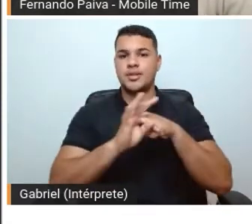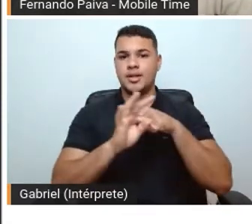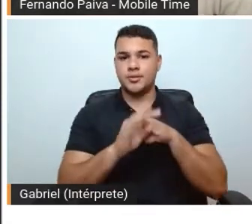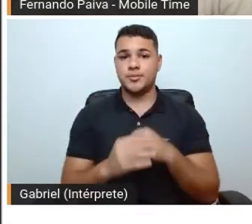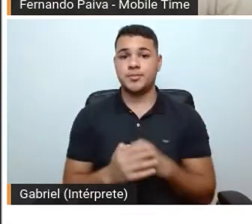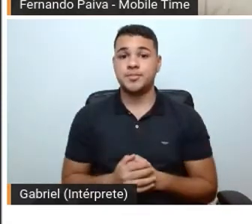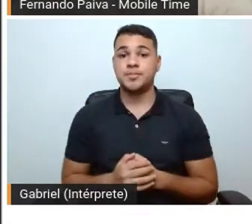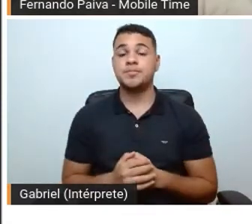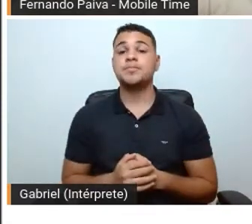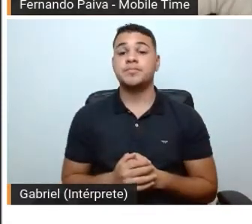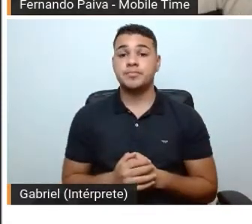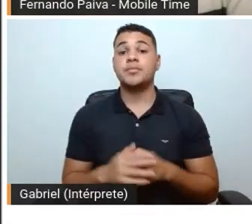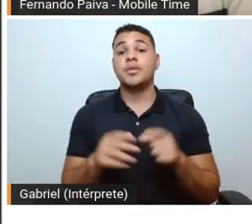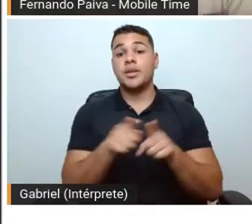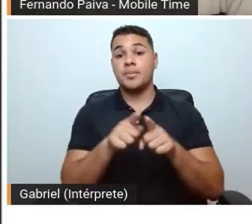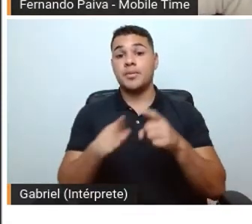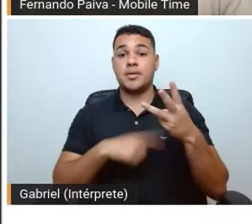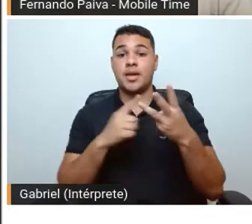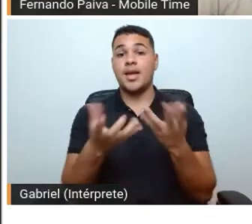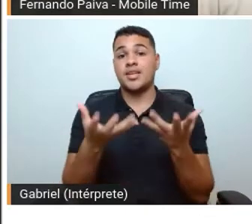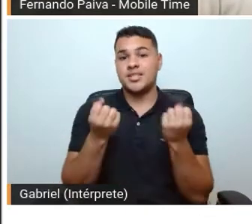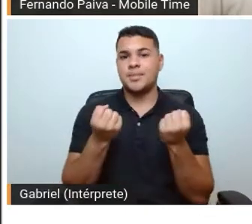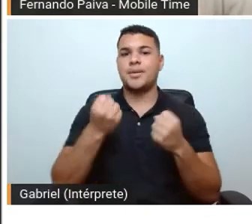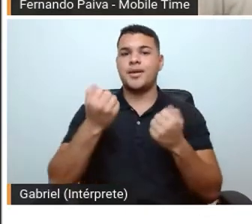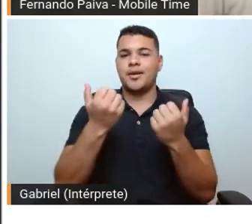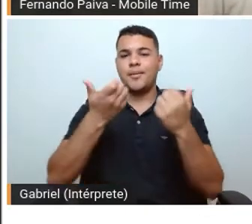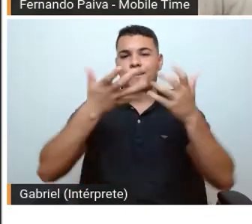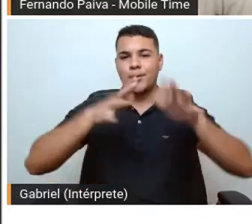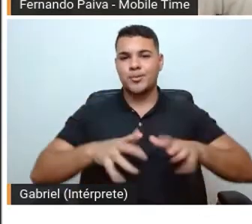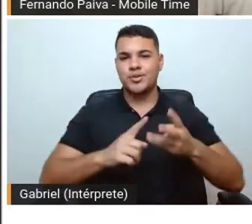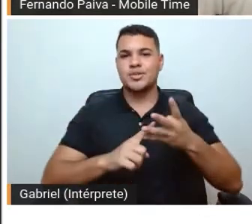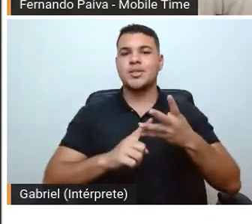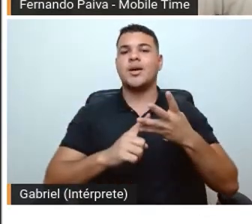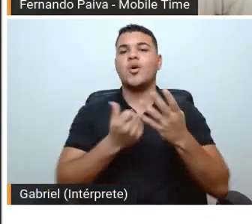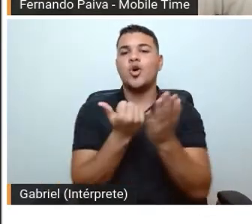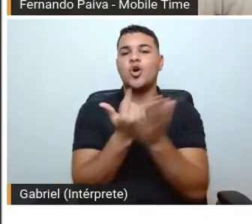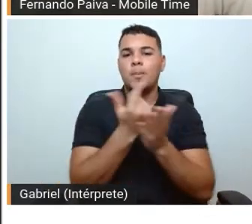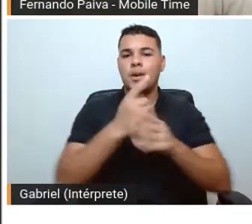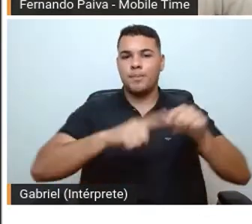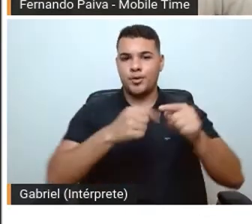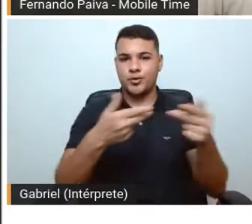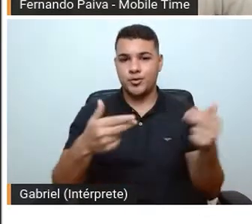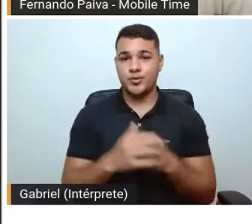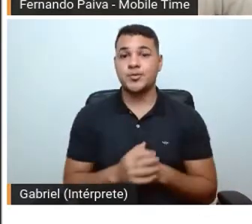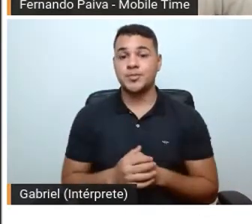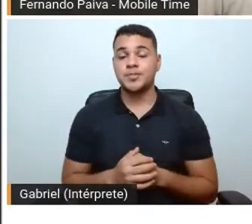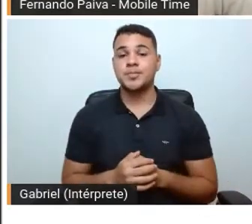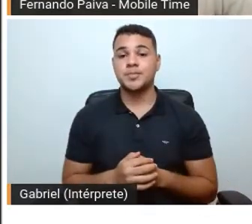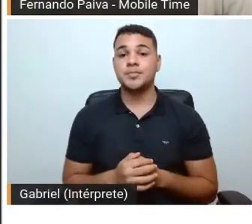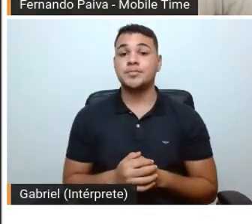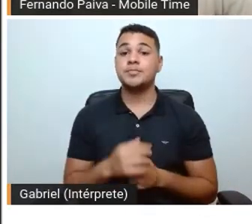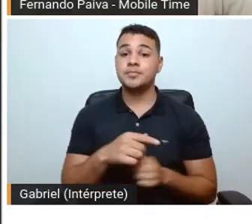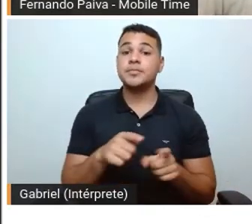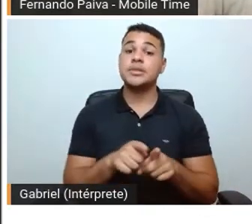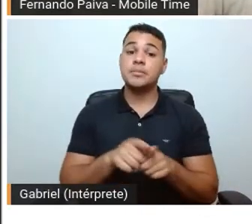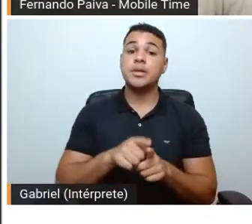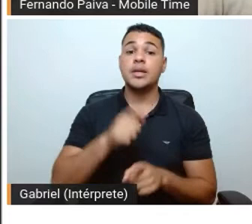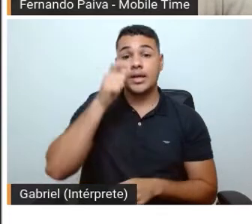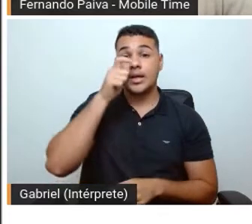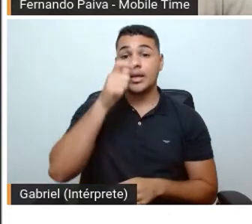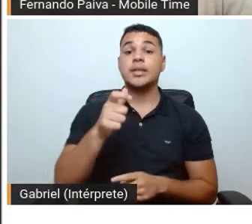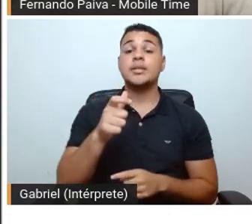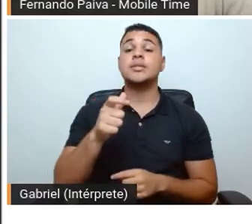mais coisa por receber promoções comprar produtos forem um pouco a basta a gente no no Instagram